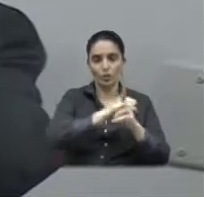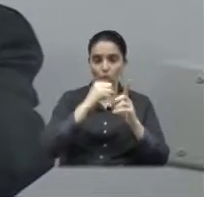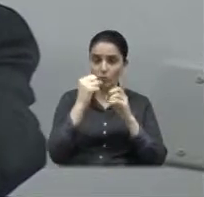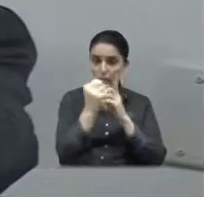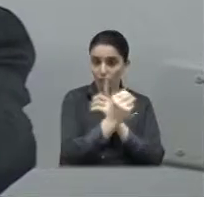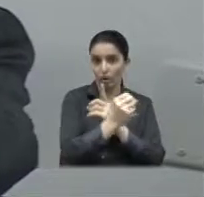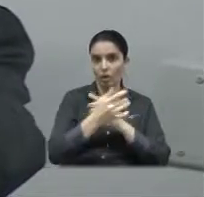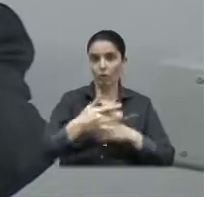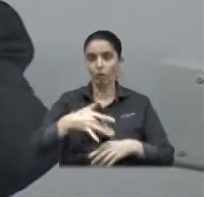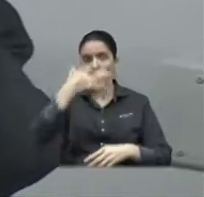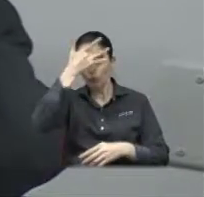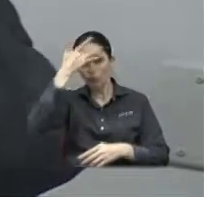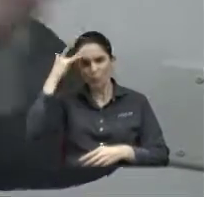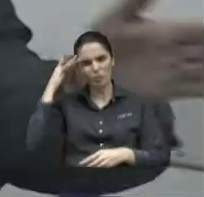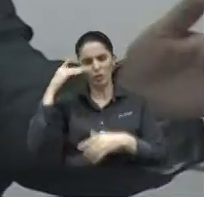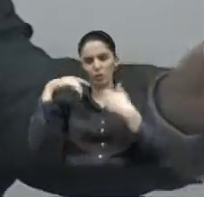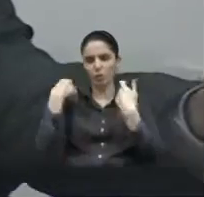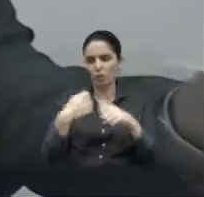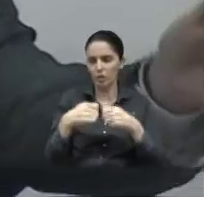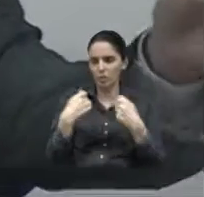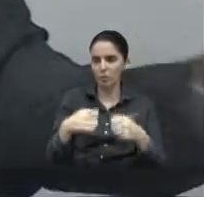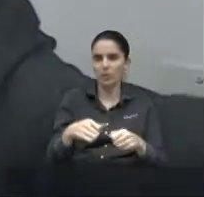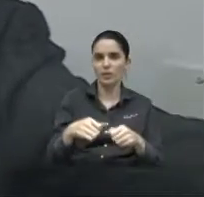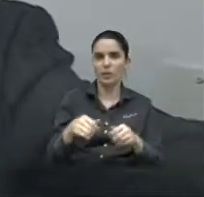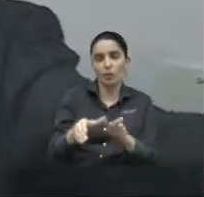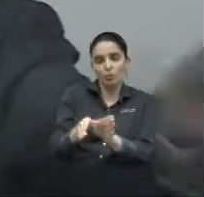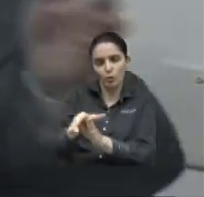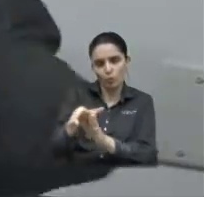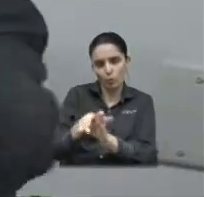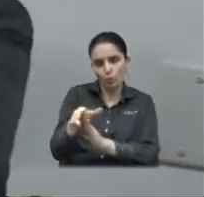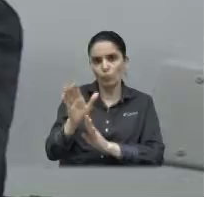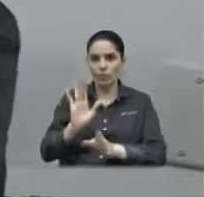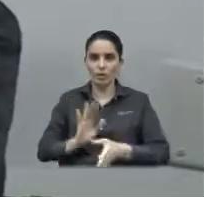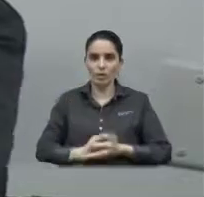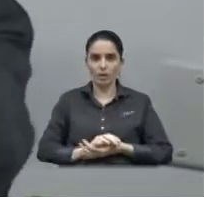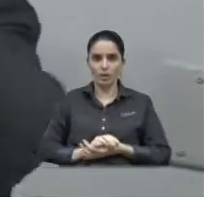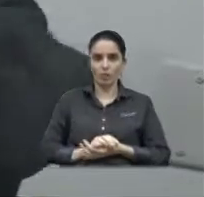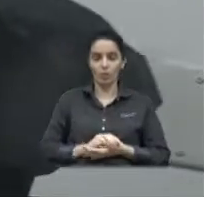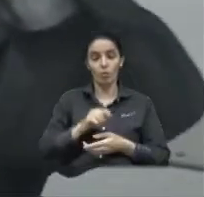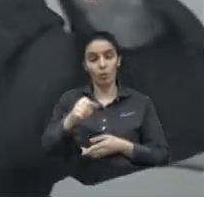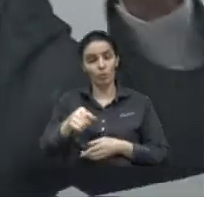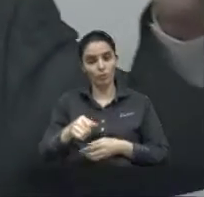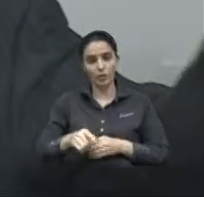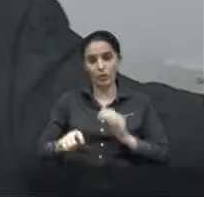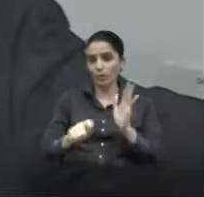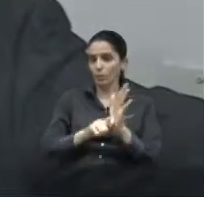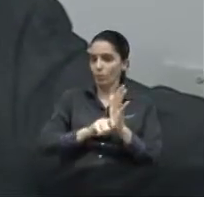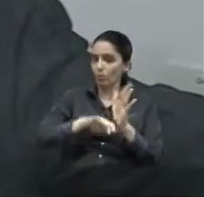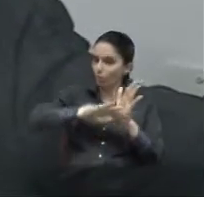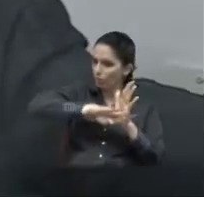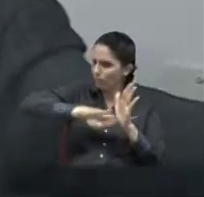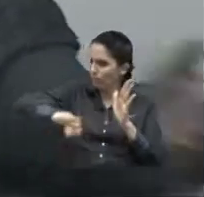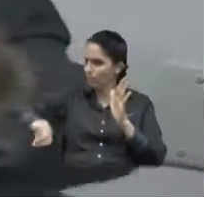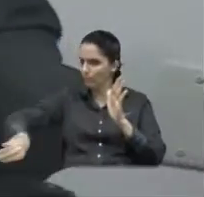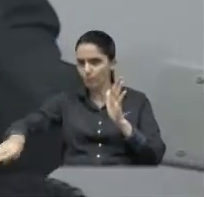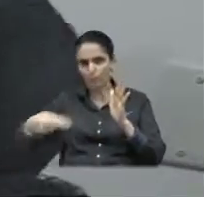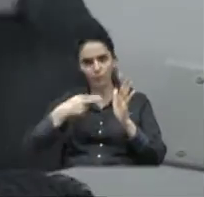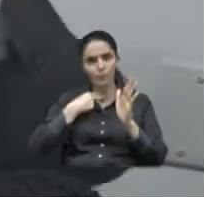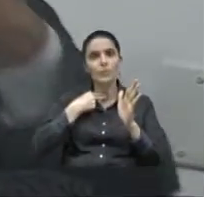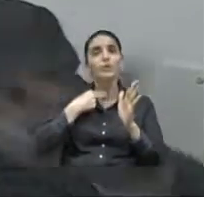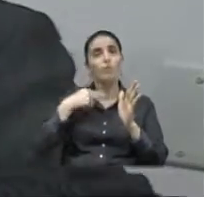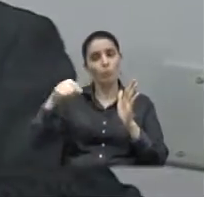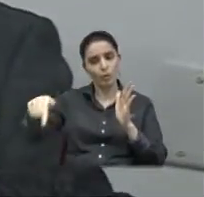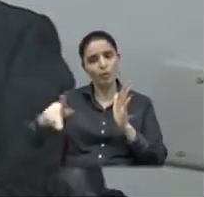palavra que realmente pudesse mudar, você não faça isso, não se envolva com drogas, enfim, quantas pessoas que saíram